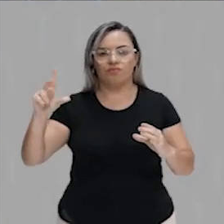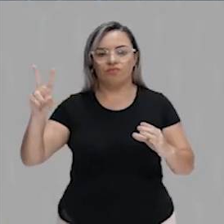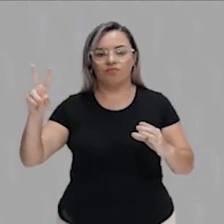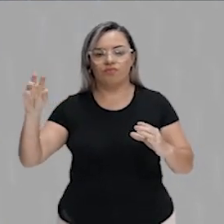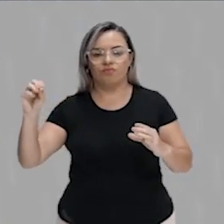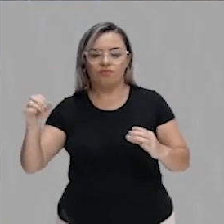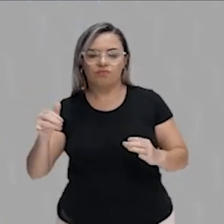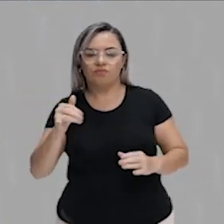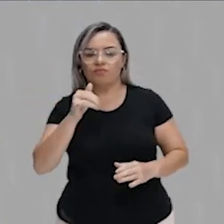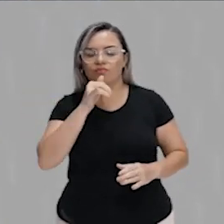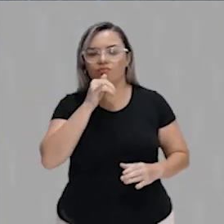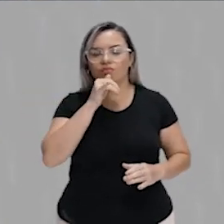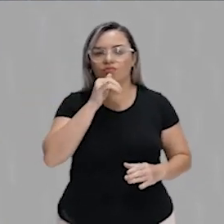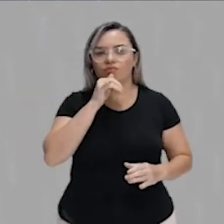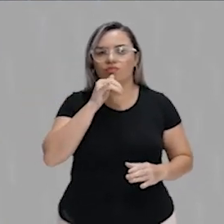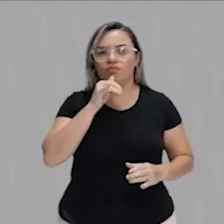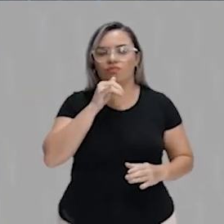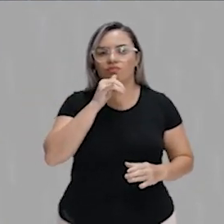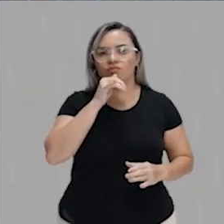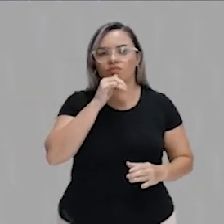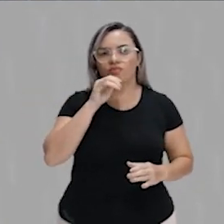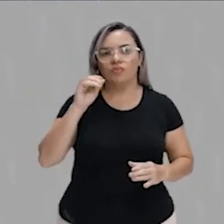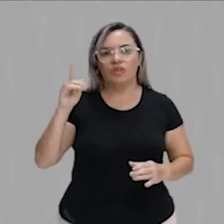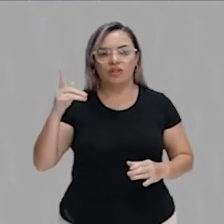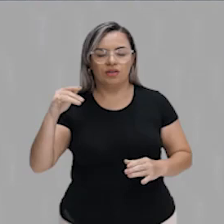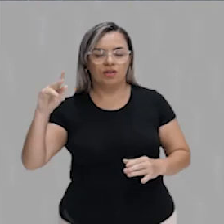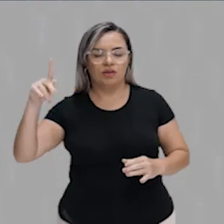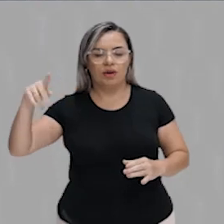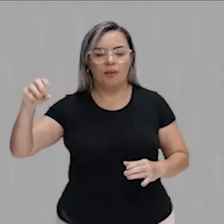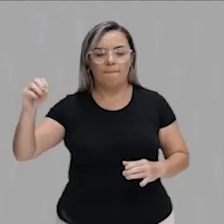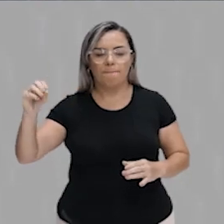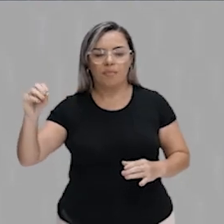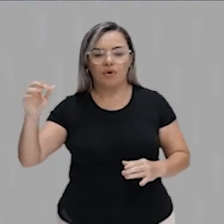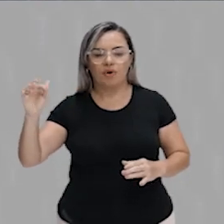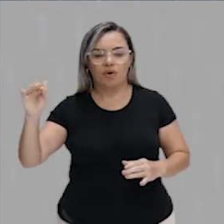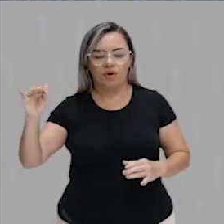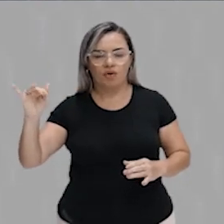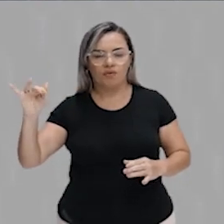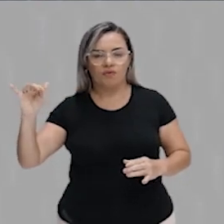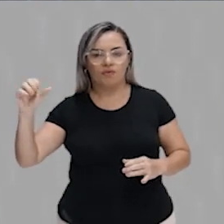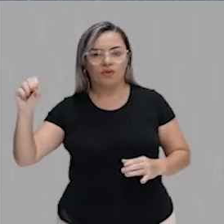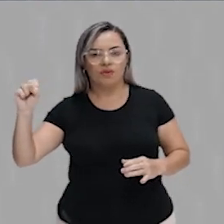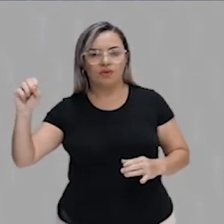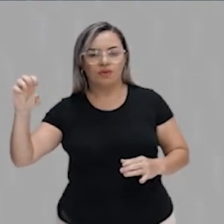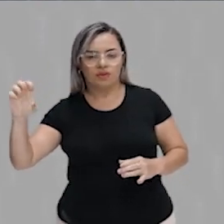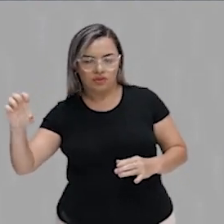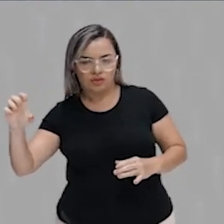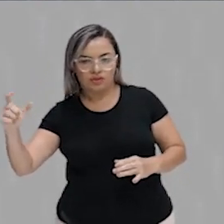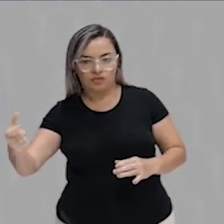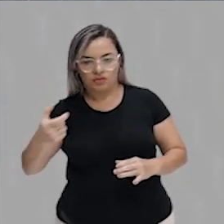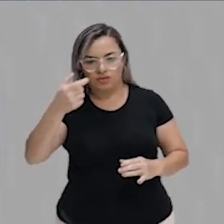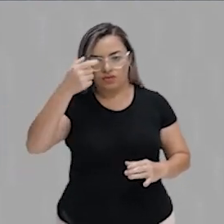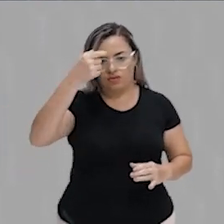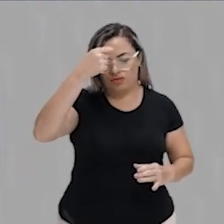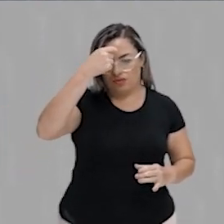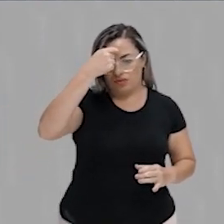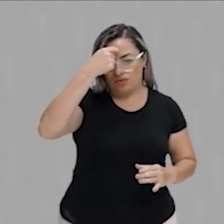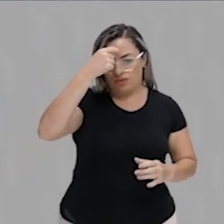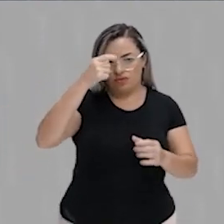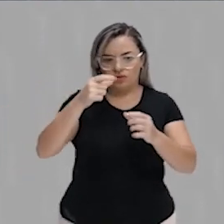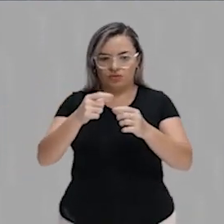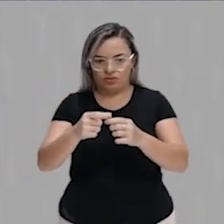temos a glândula hipófise, que fica na base do nosso cérebro. Glândula hipófise. Ela produz muitos hormônios,